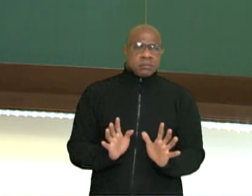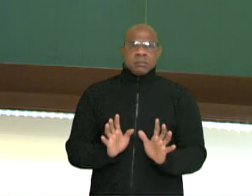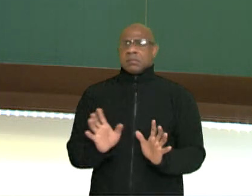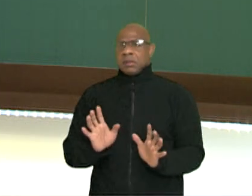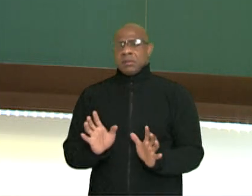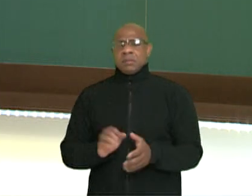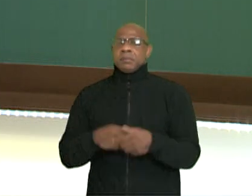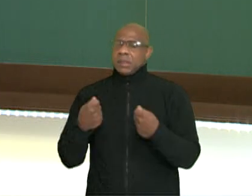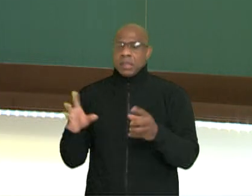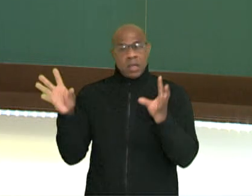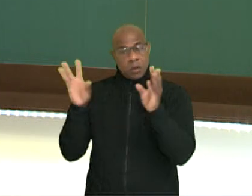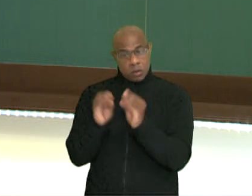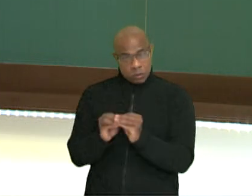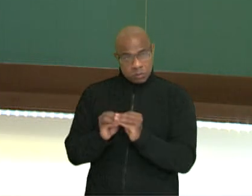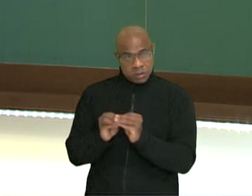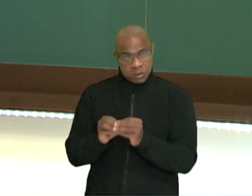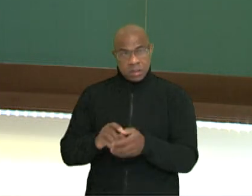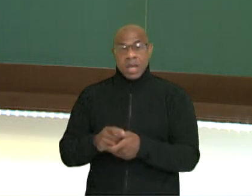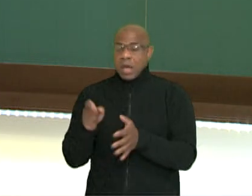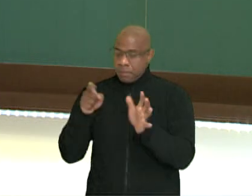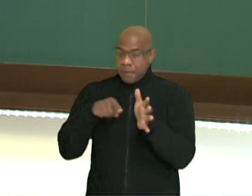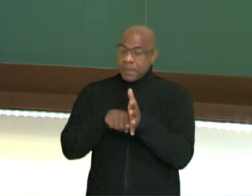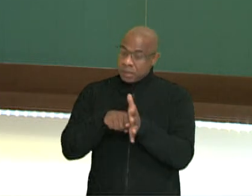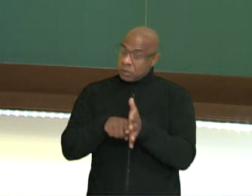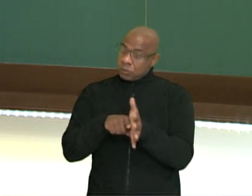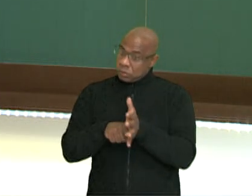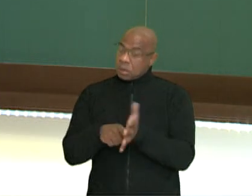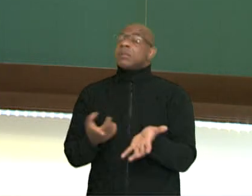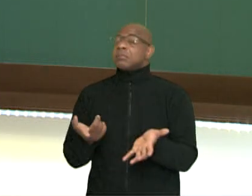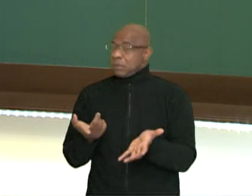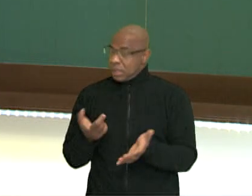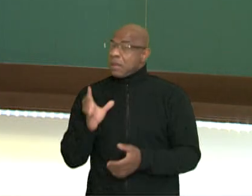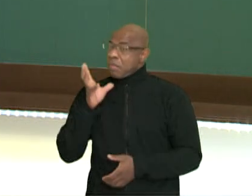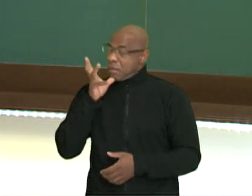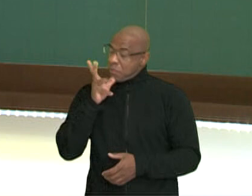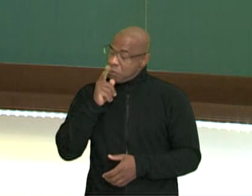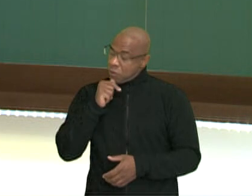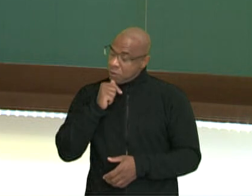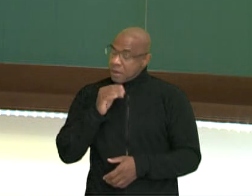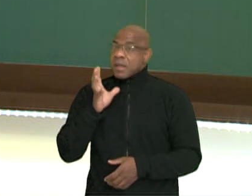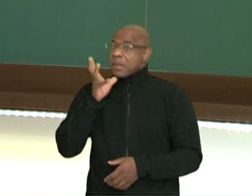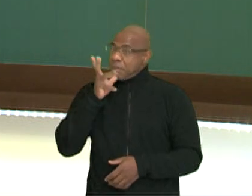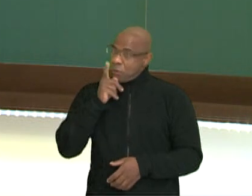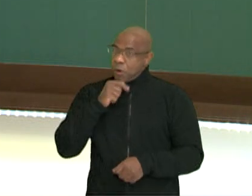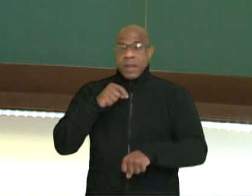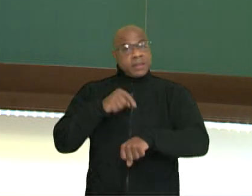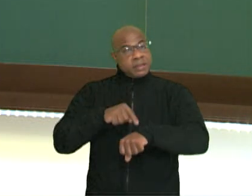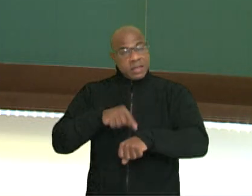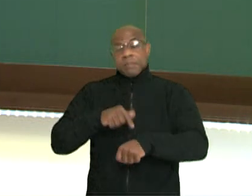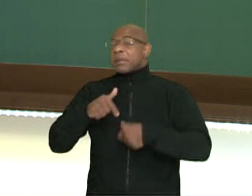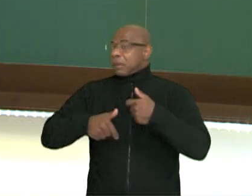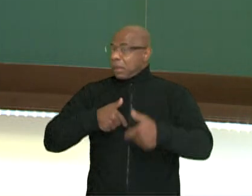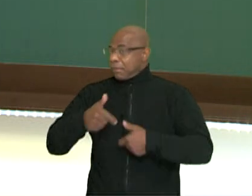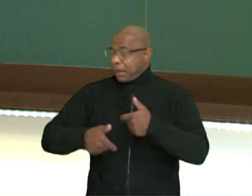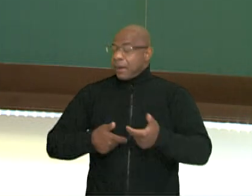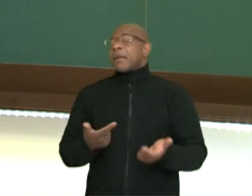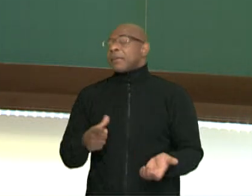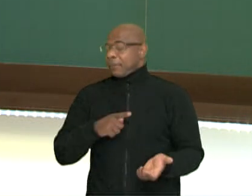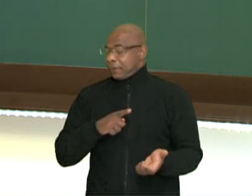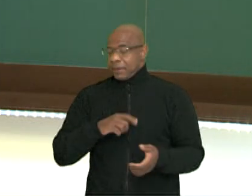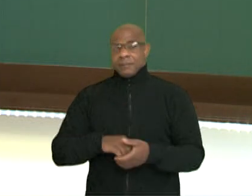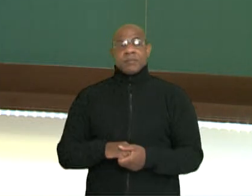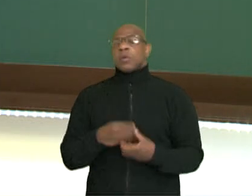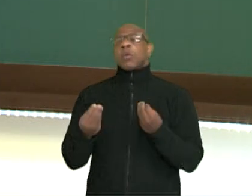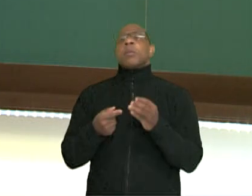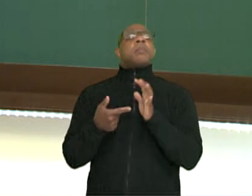fez, porque uma pesquisa gera um trabalho, gera um desgaste. E daí? Gera um tempo bem grandinho, né? E daí? Como é